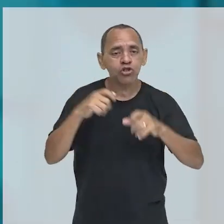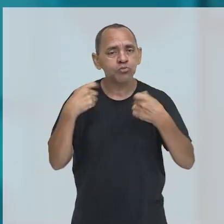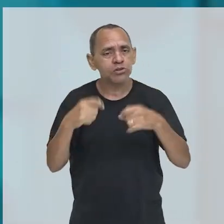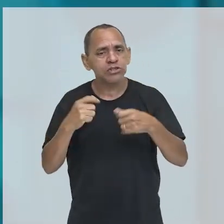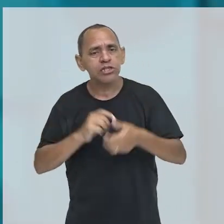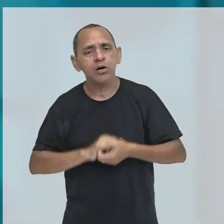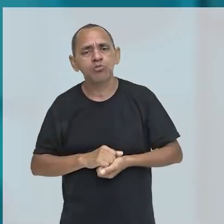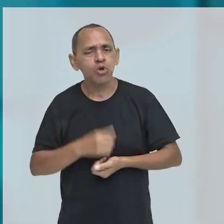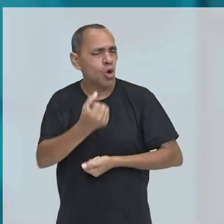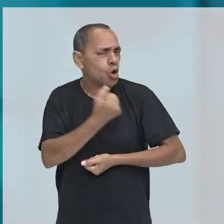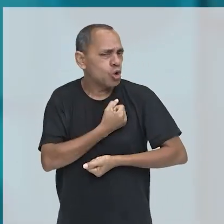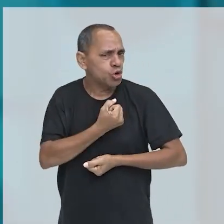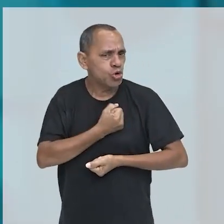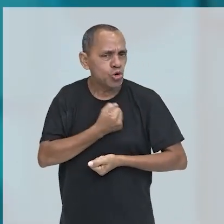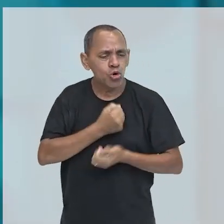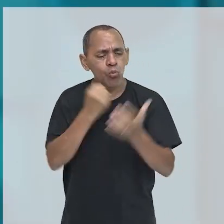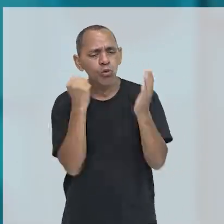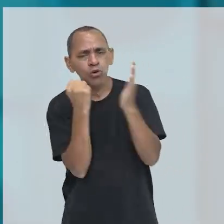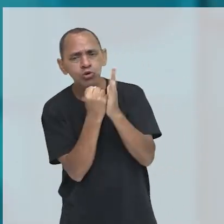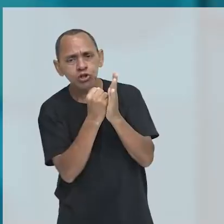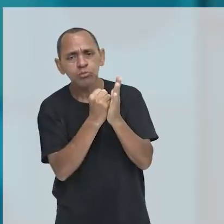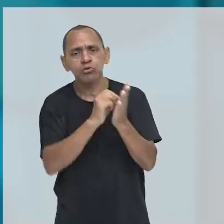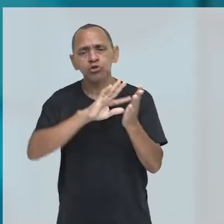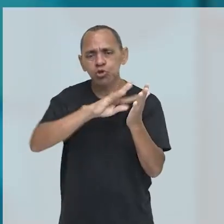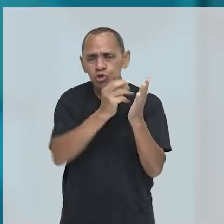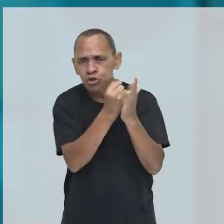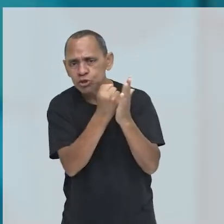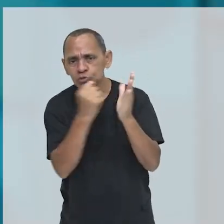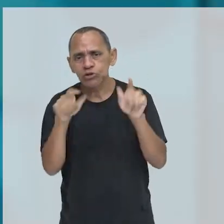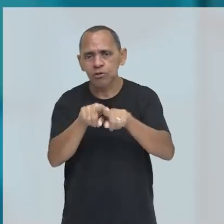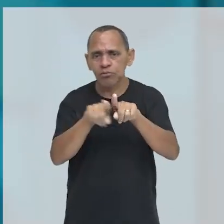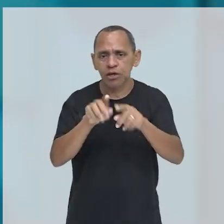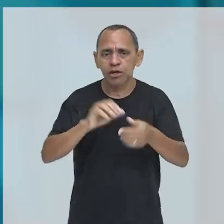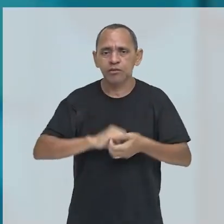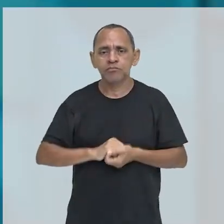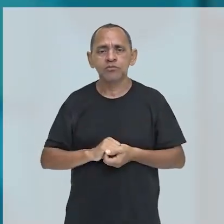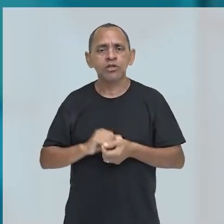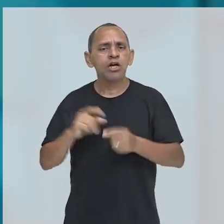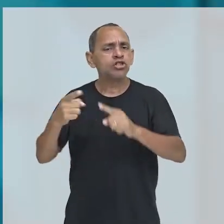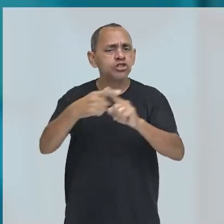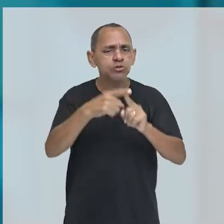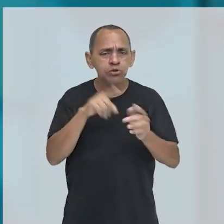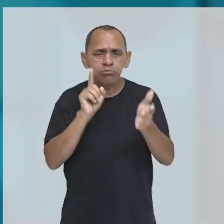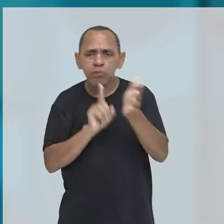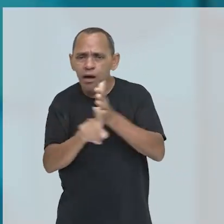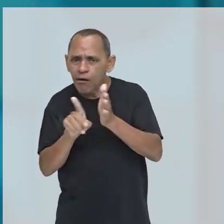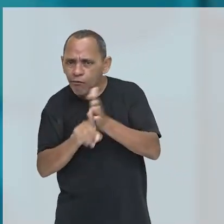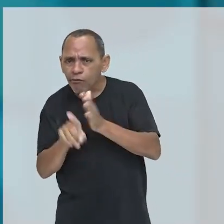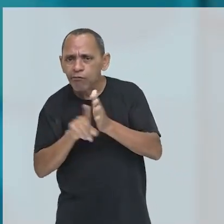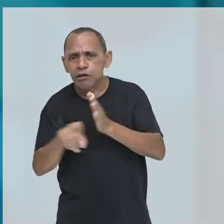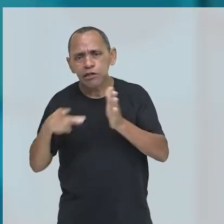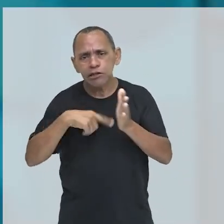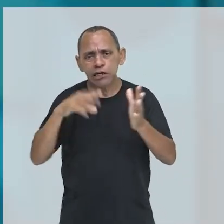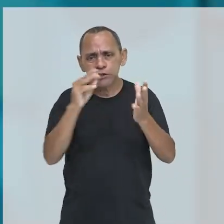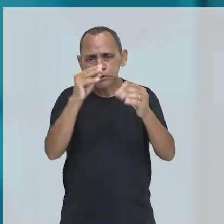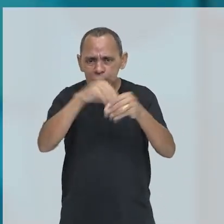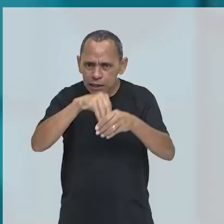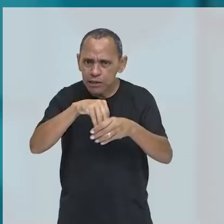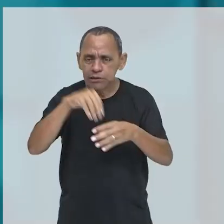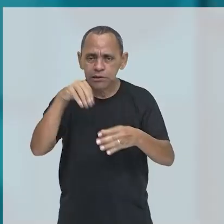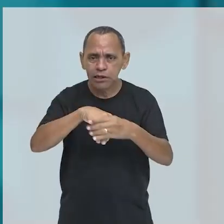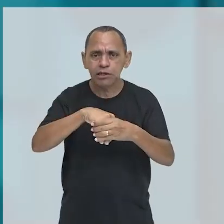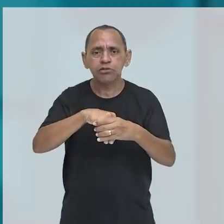atenção nesses pontos, a depender do tipo de pergunta que se exige em relação a esse texto, a gente consegue